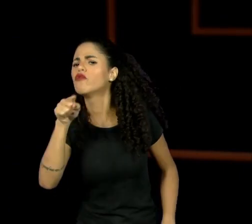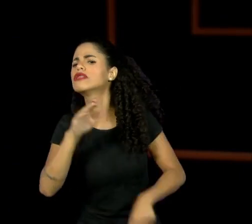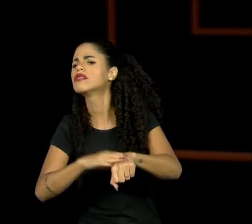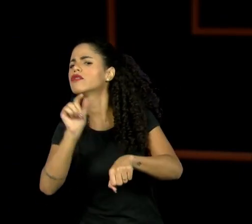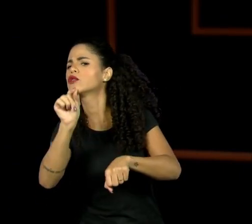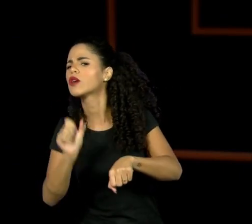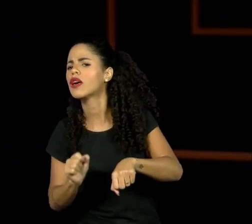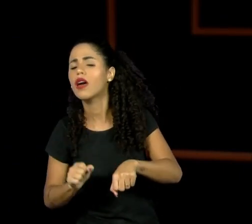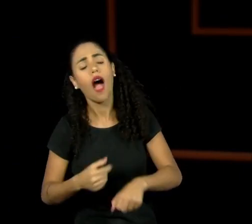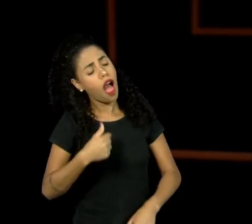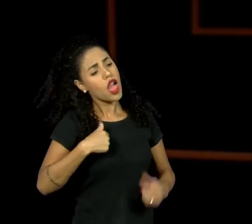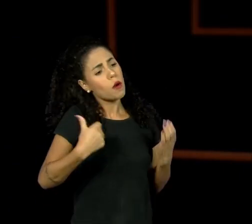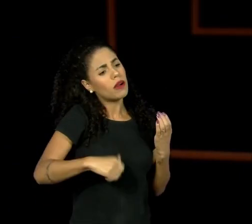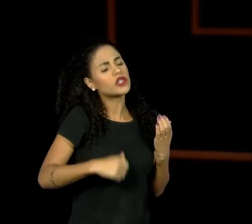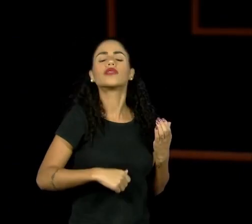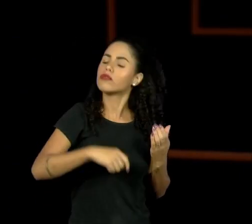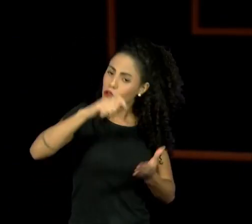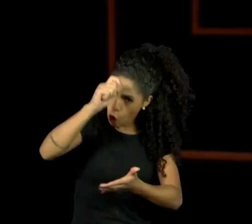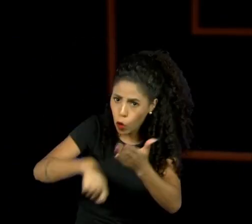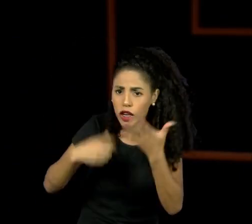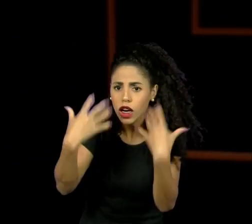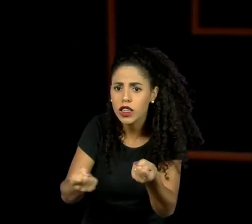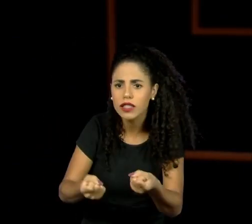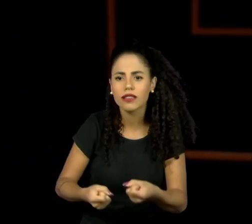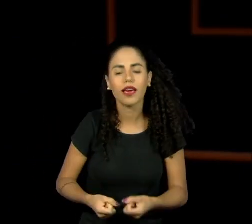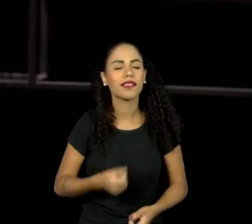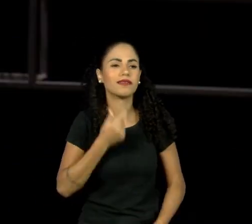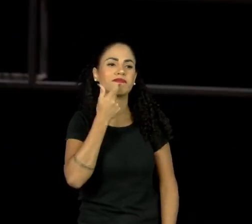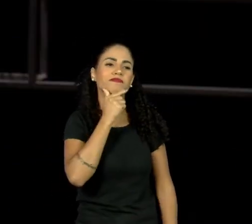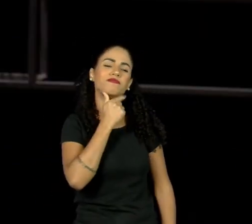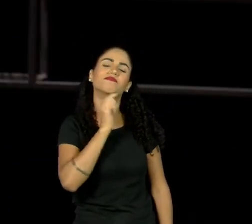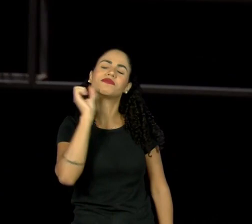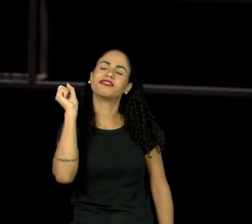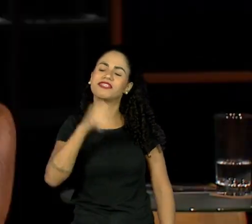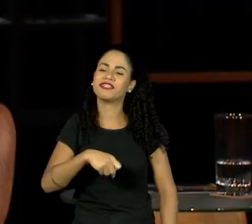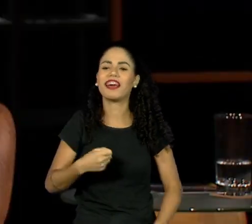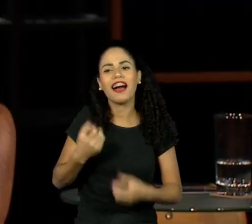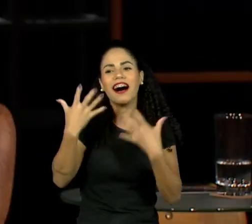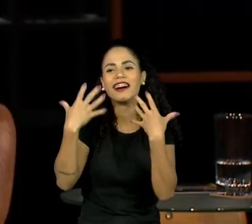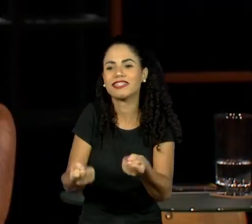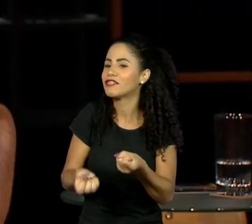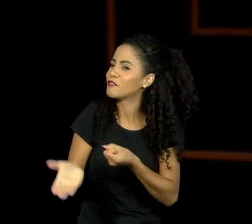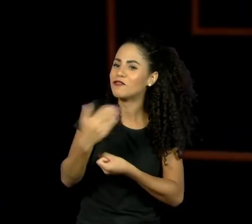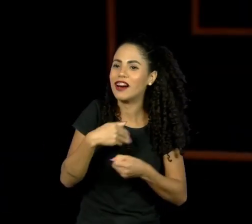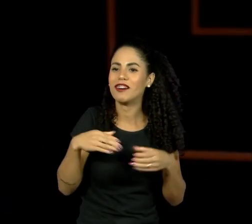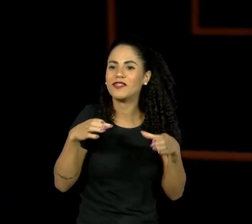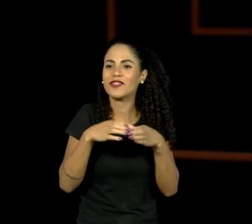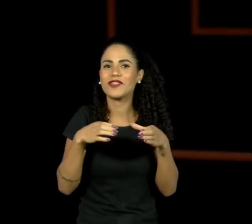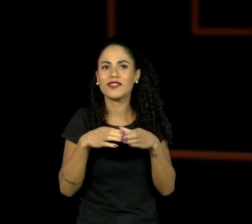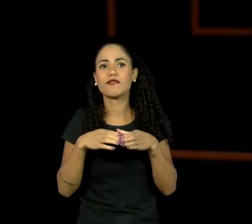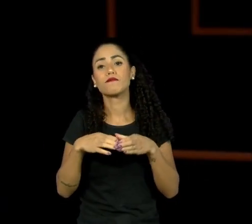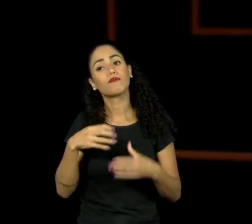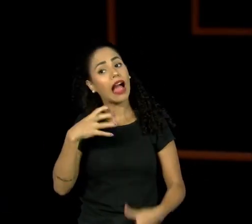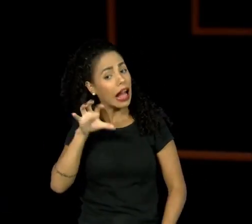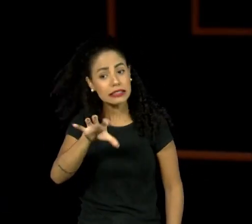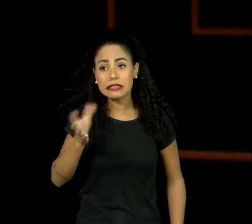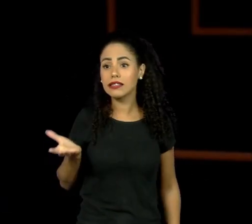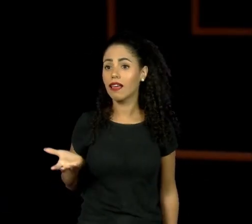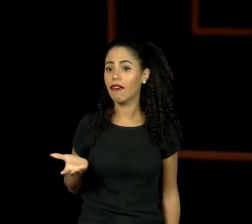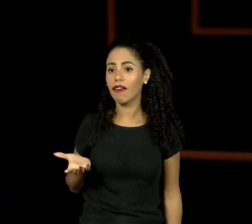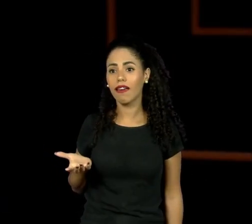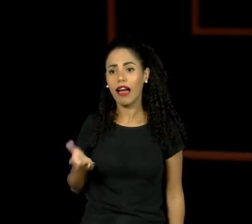faz? Ele disse, eu sou baixista. Eu falei, tá contratado, vamos lá para o Baiano, para você saber. E foi assim,